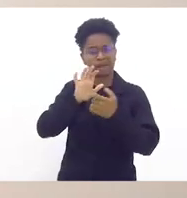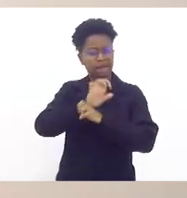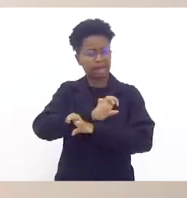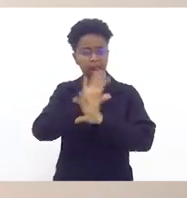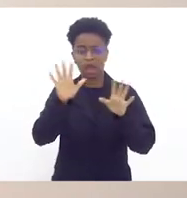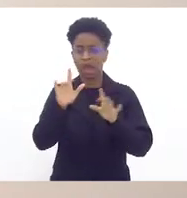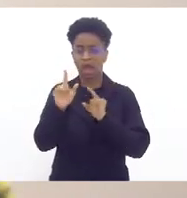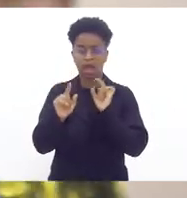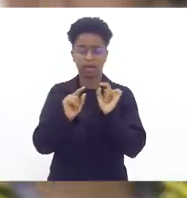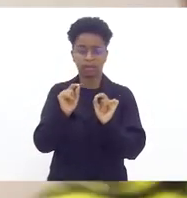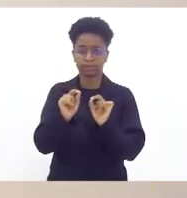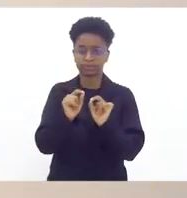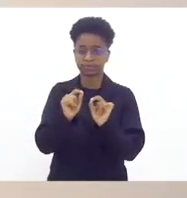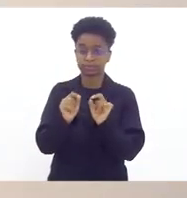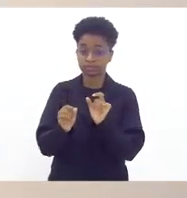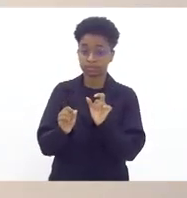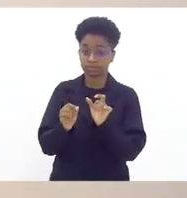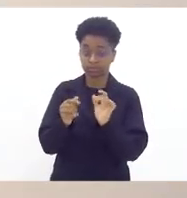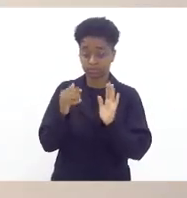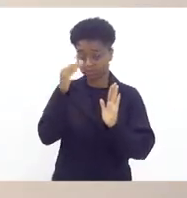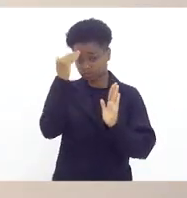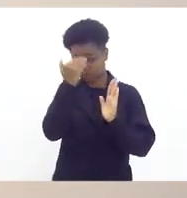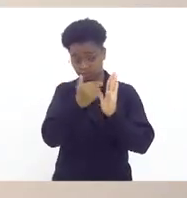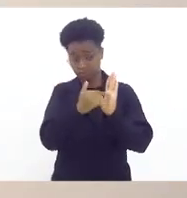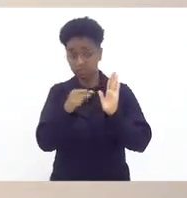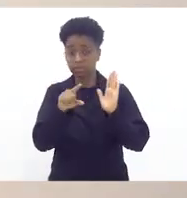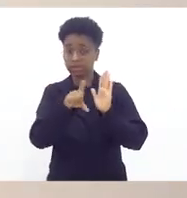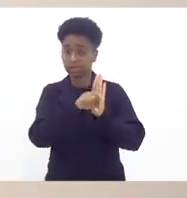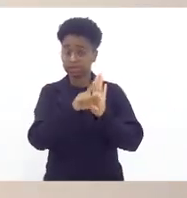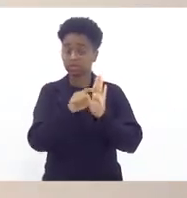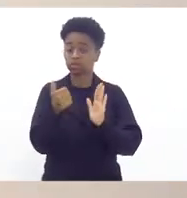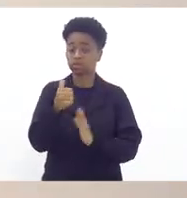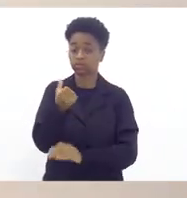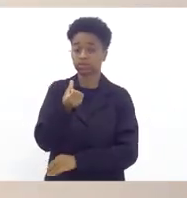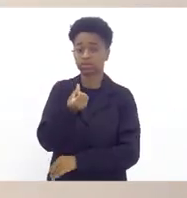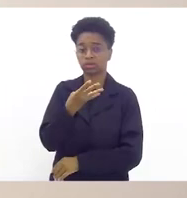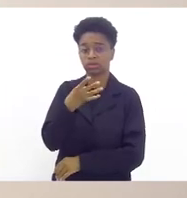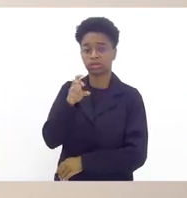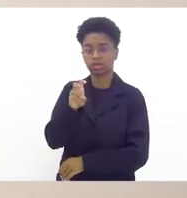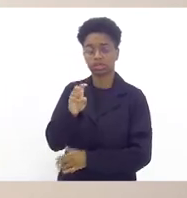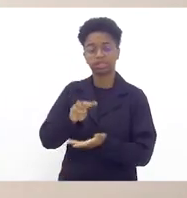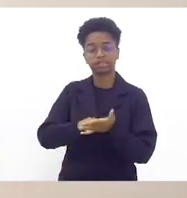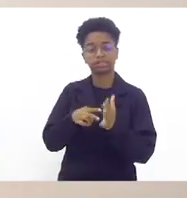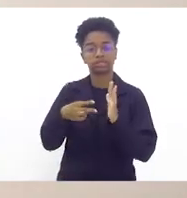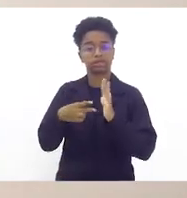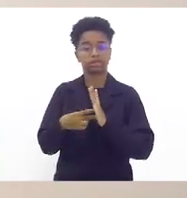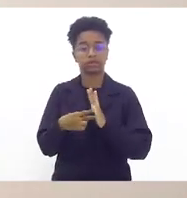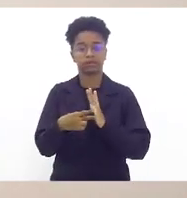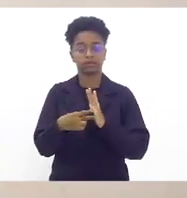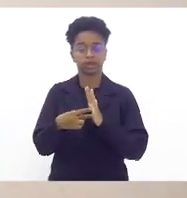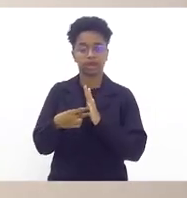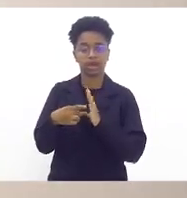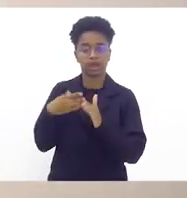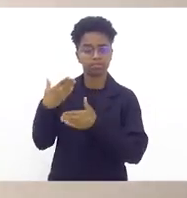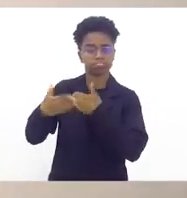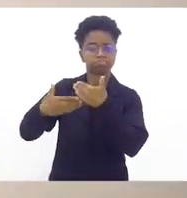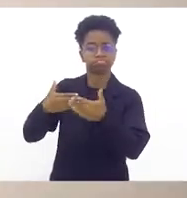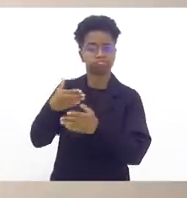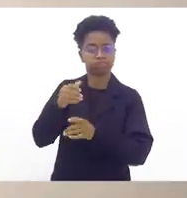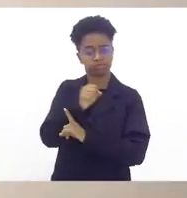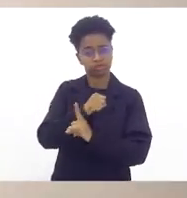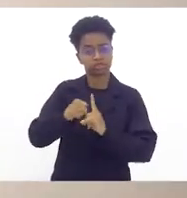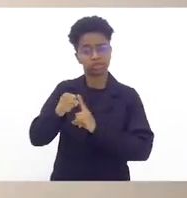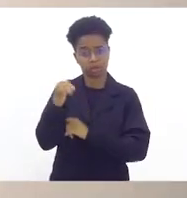que a implementação da lei 11.645 significa um avanço civilizacional